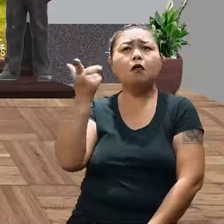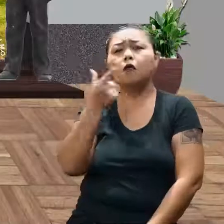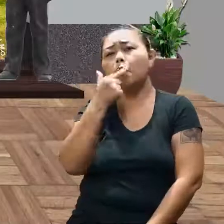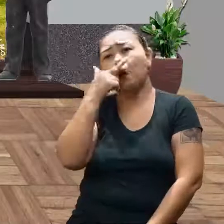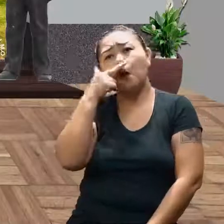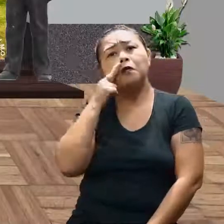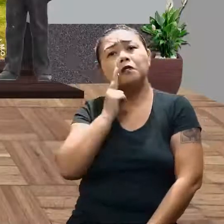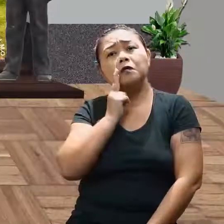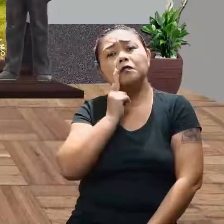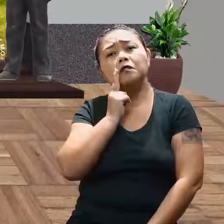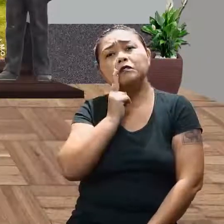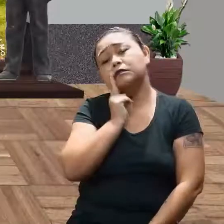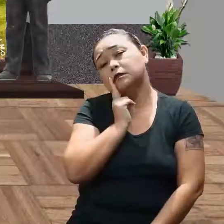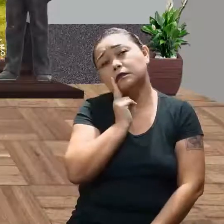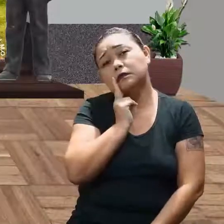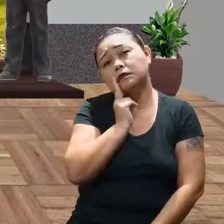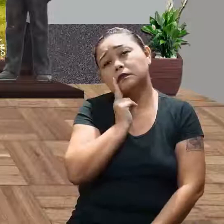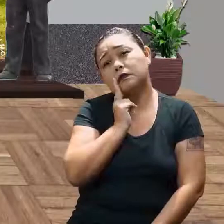era